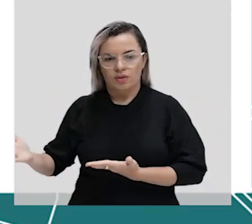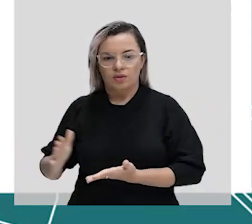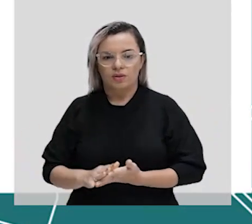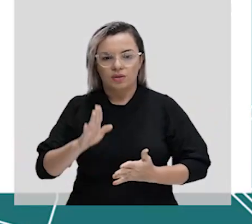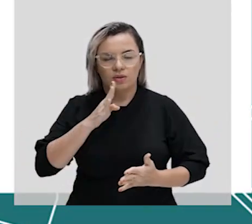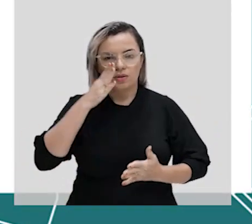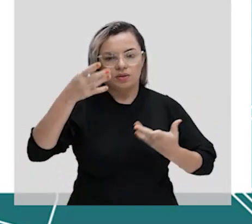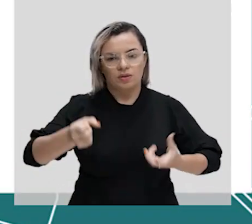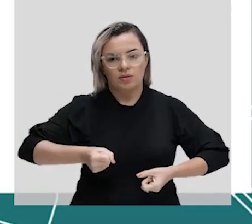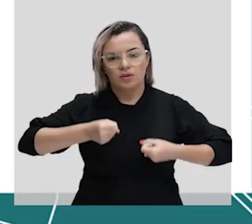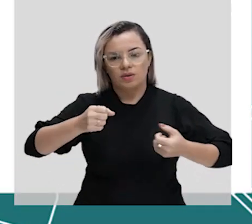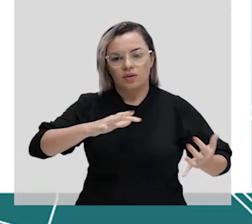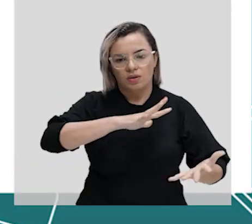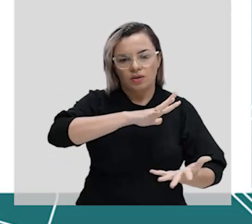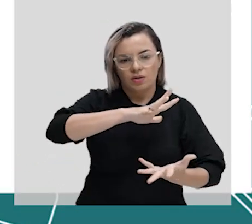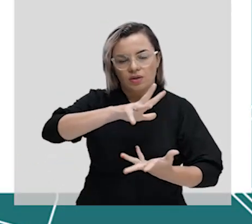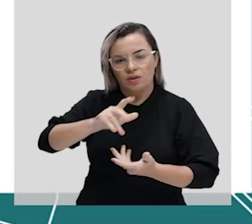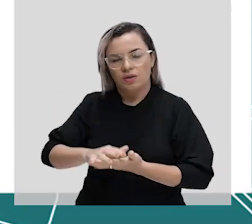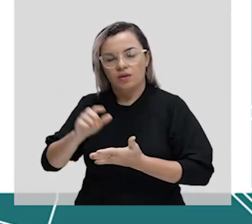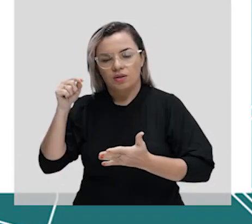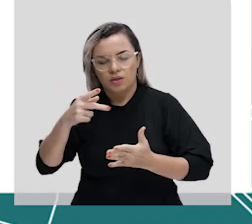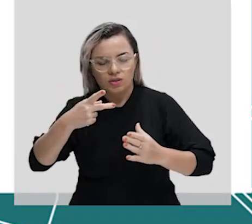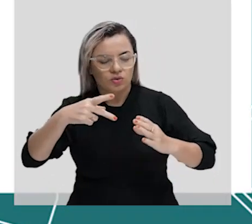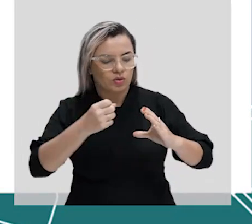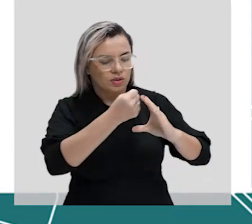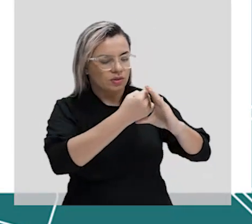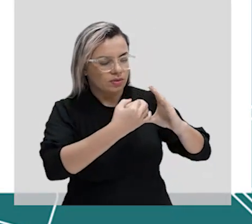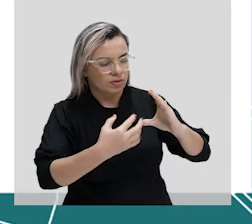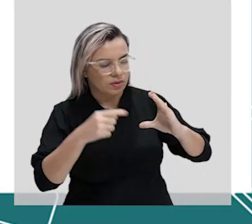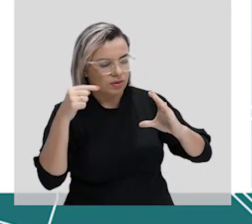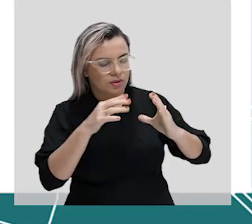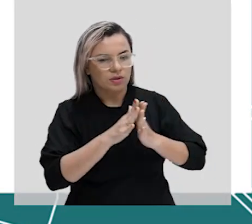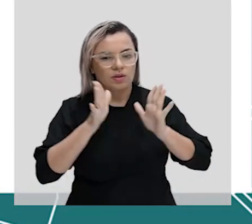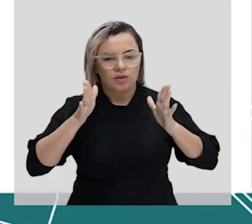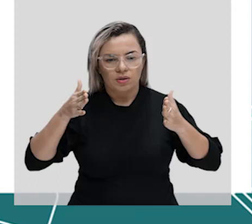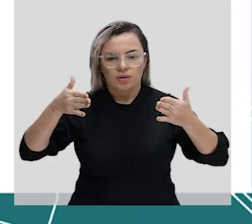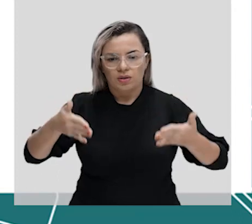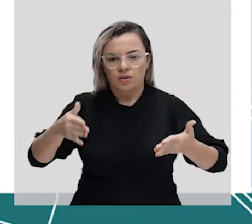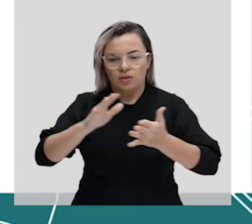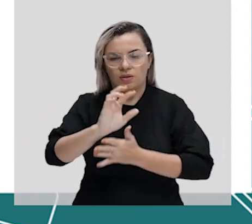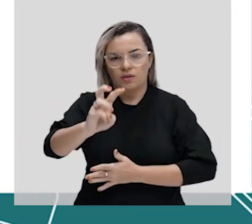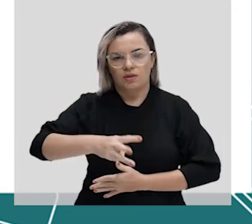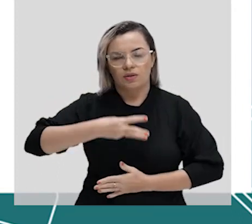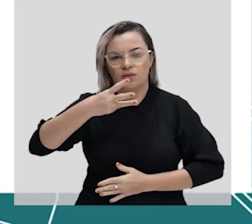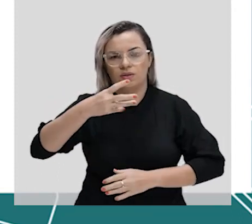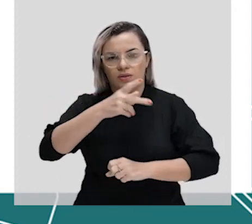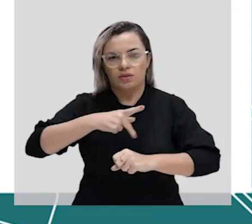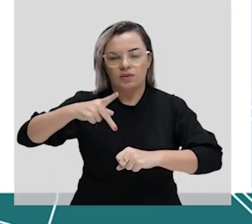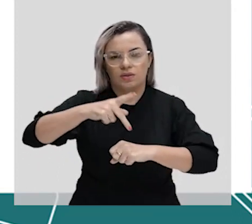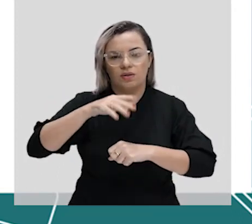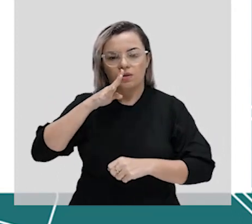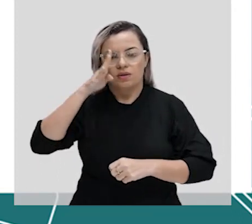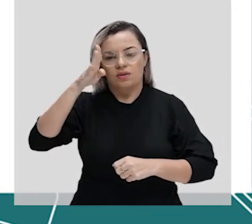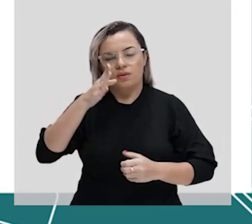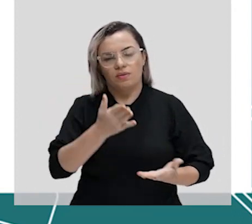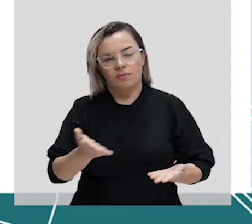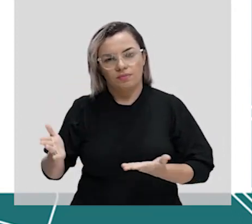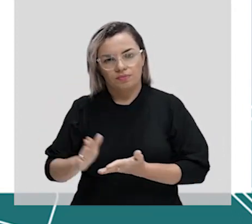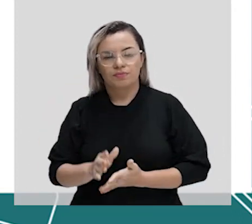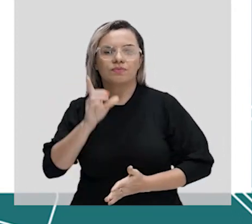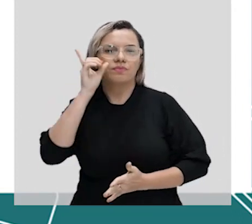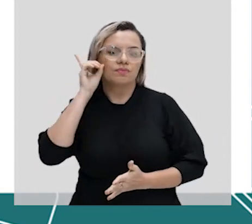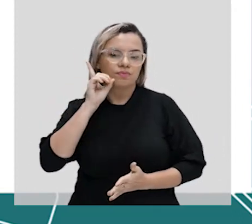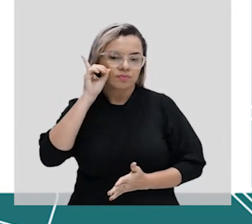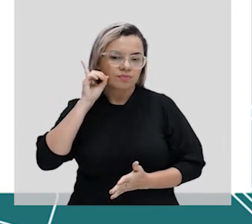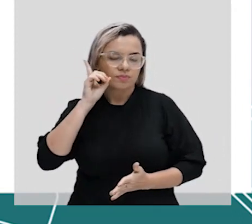principais potências globais e suas características, tá? A gente vai focar aí em três países principais, que são os Estados Unidos